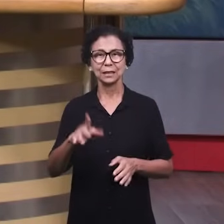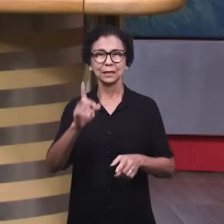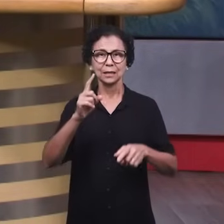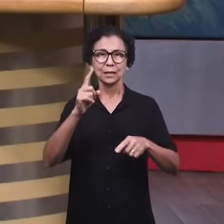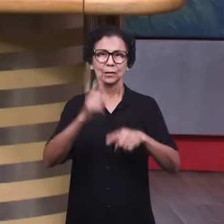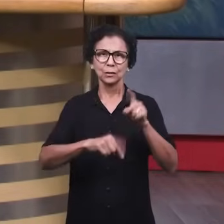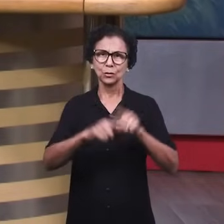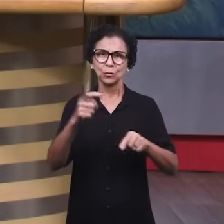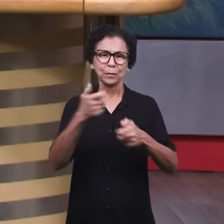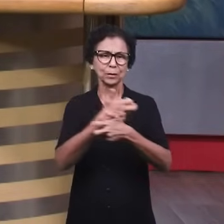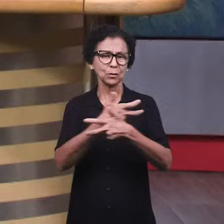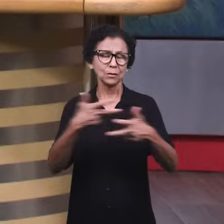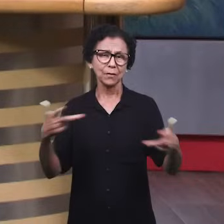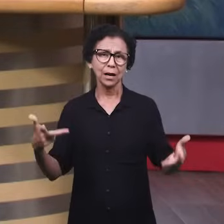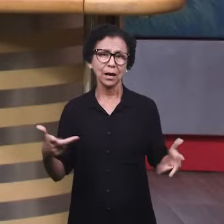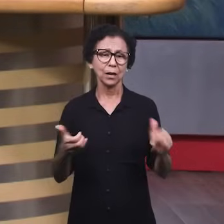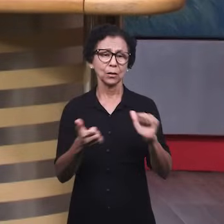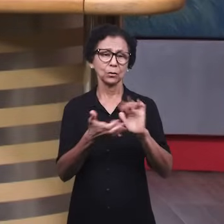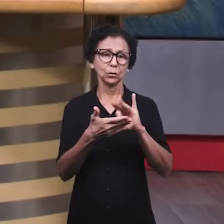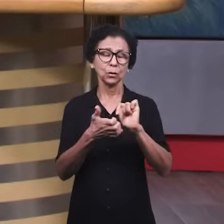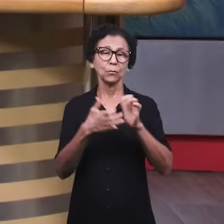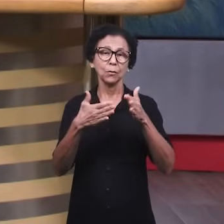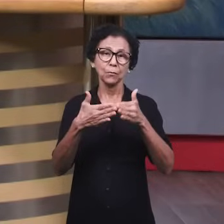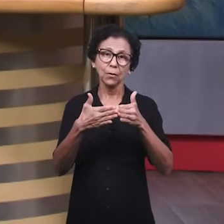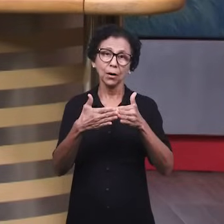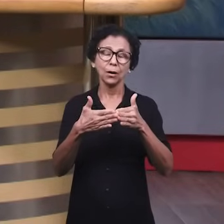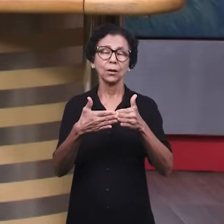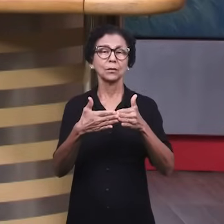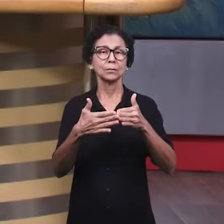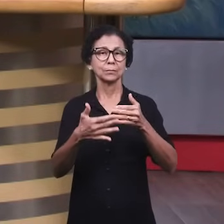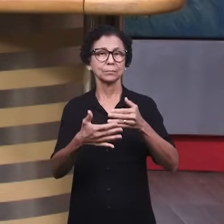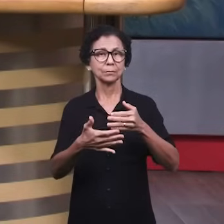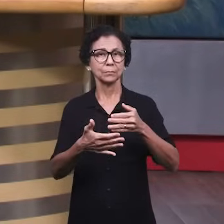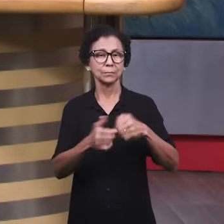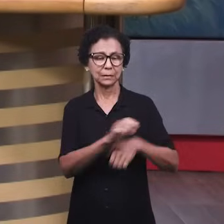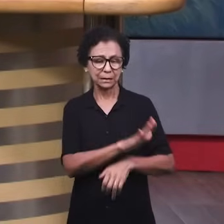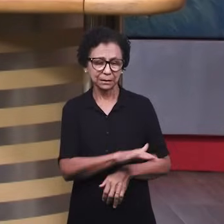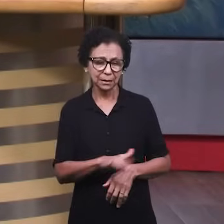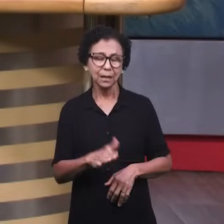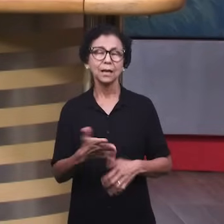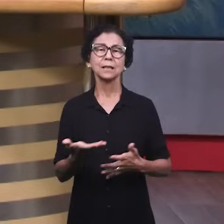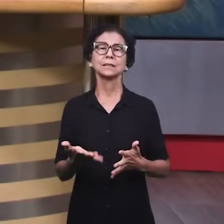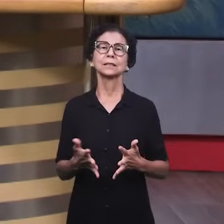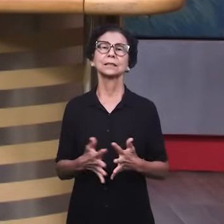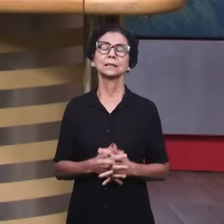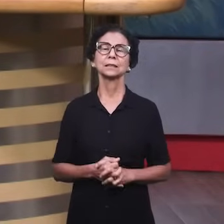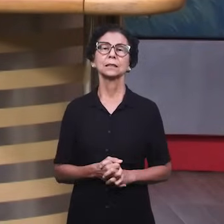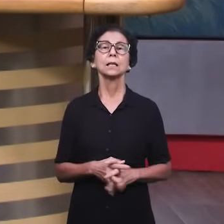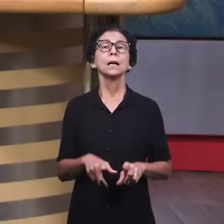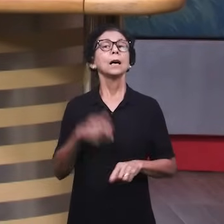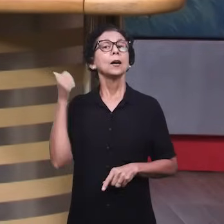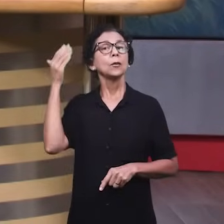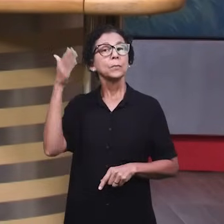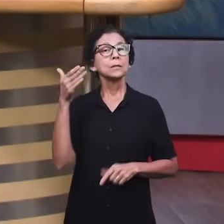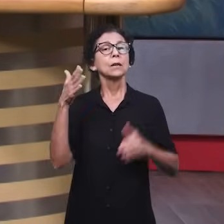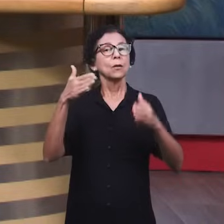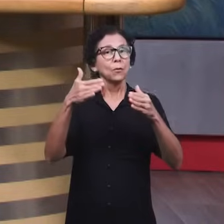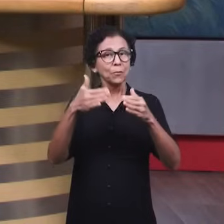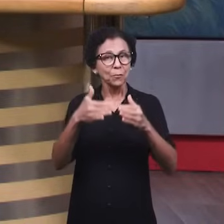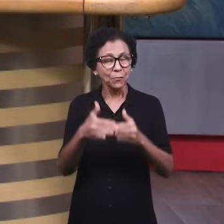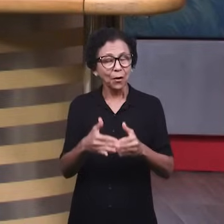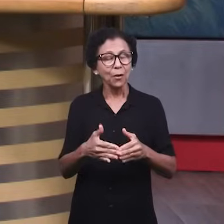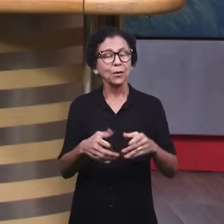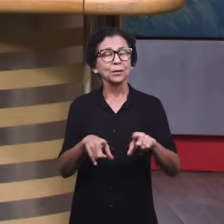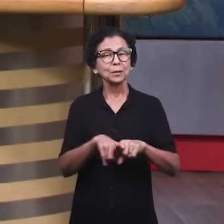glorificaram várias vezes os hinos foram voltados para isso depois ele assumiu o púlpito Ele trouxe uma palavra nesse sentido eu